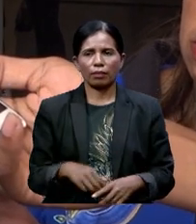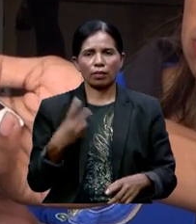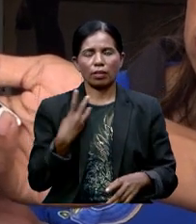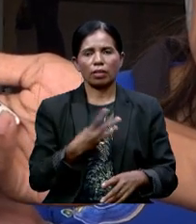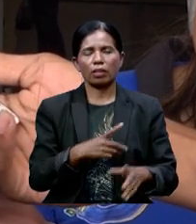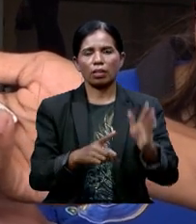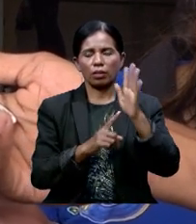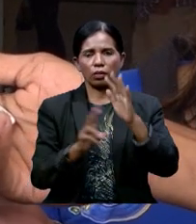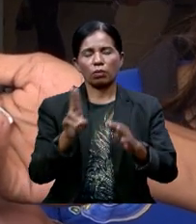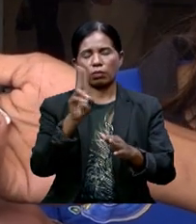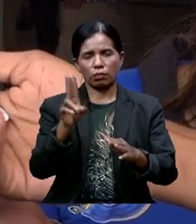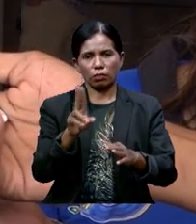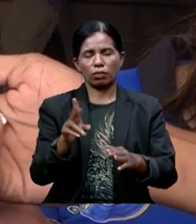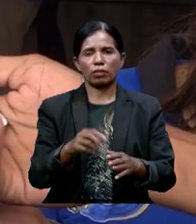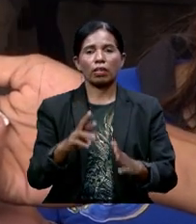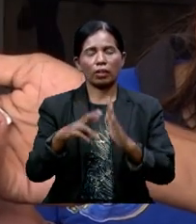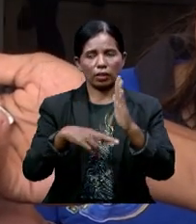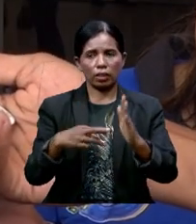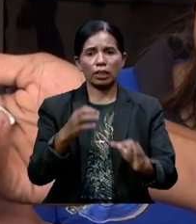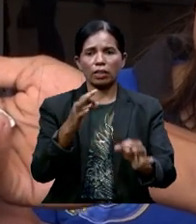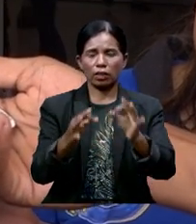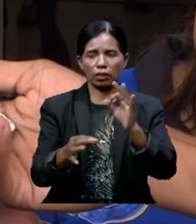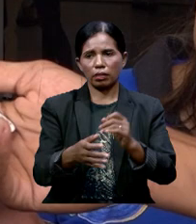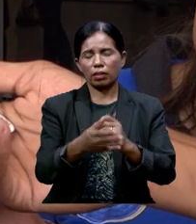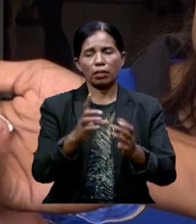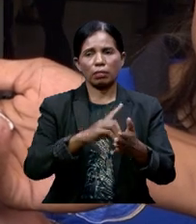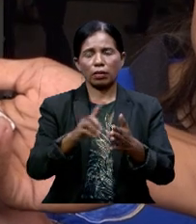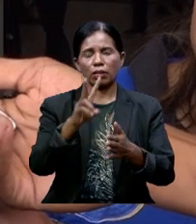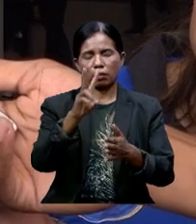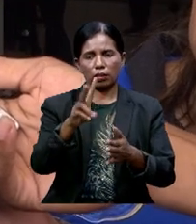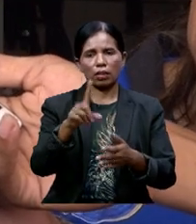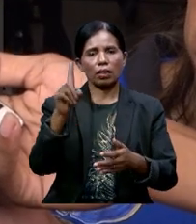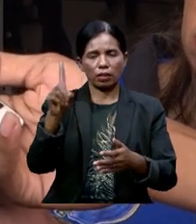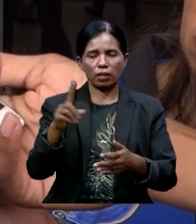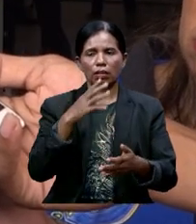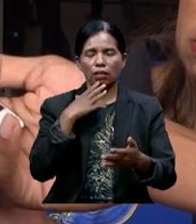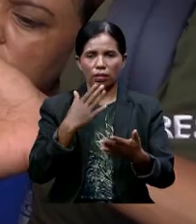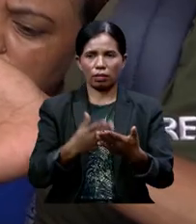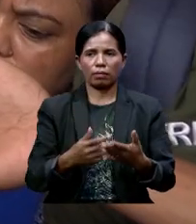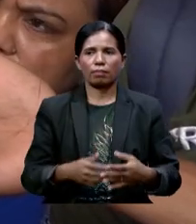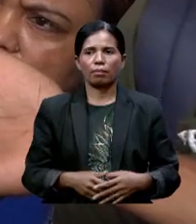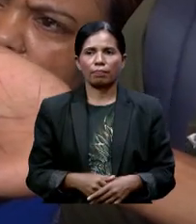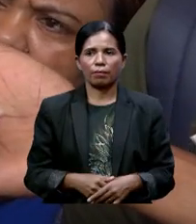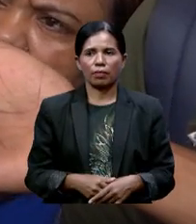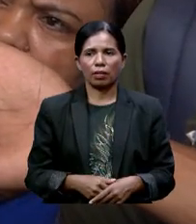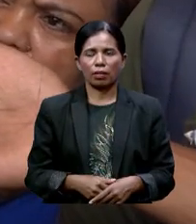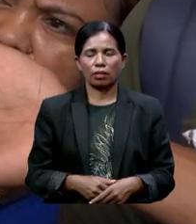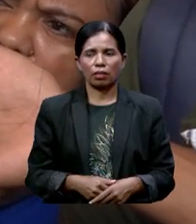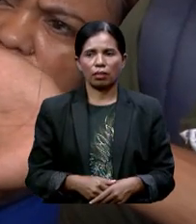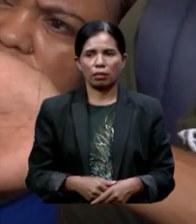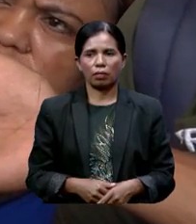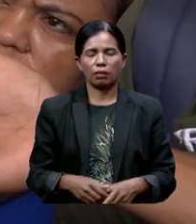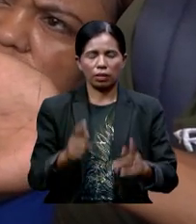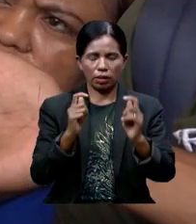det medida de coação. Nebe semana rua da laida ne suficiente pa situação ida ne. Promoção no uso de